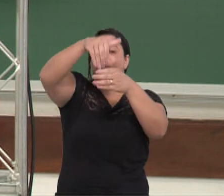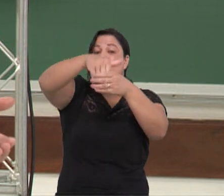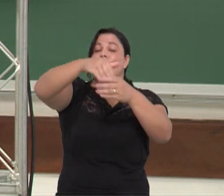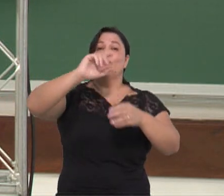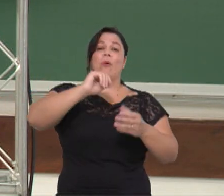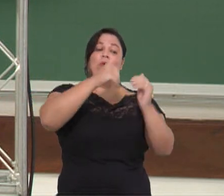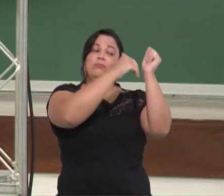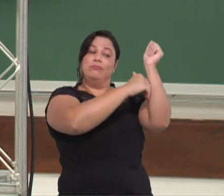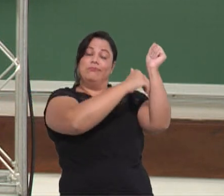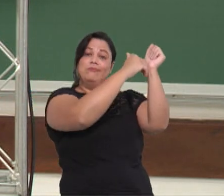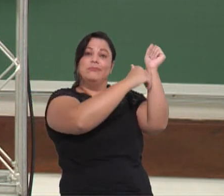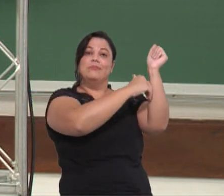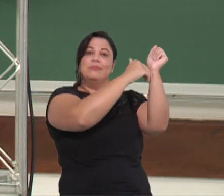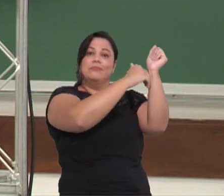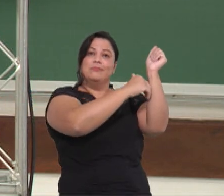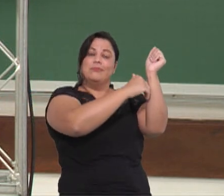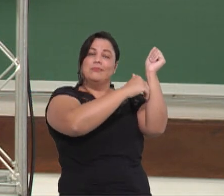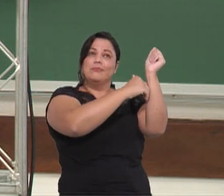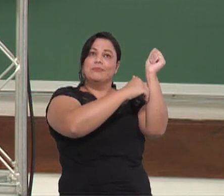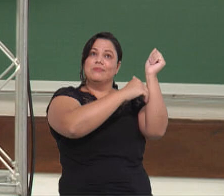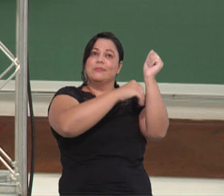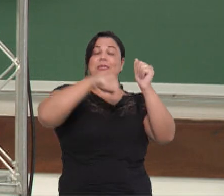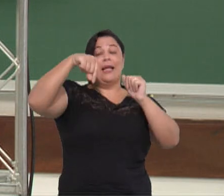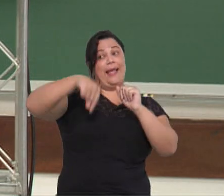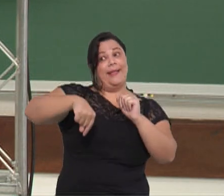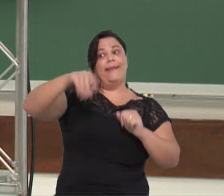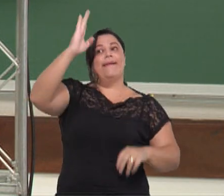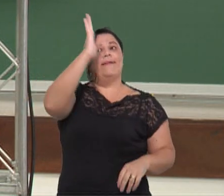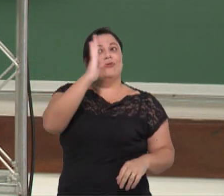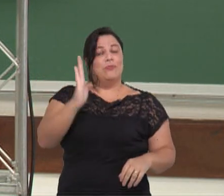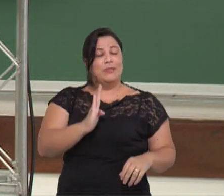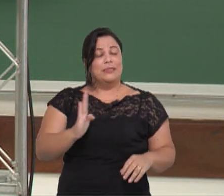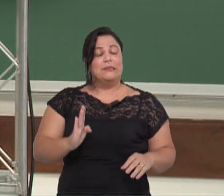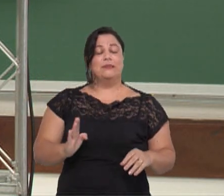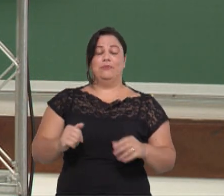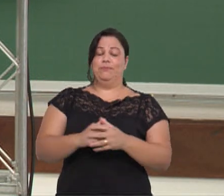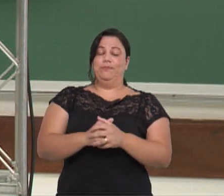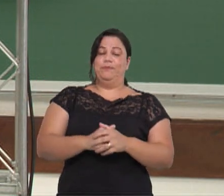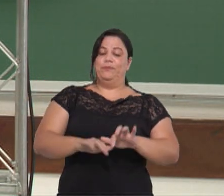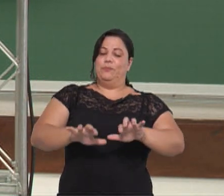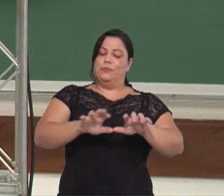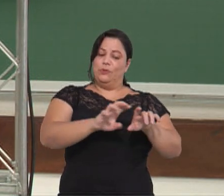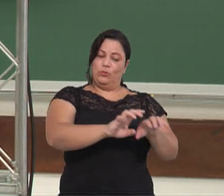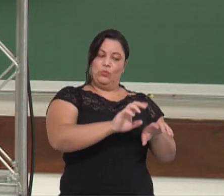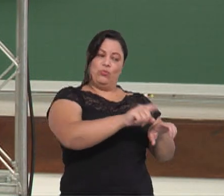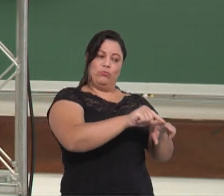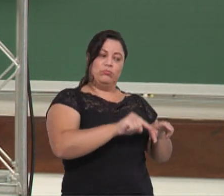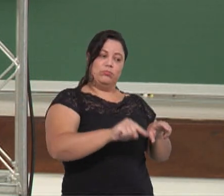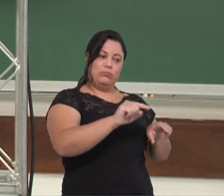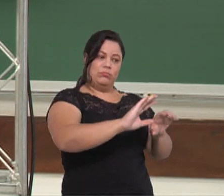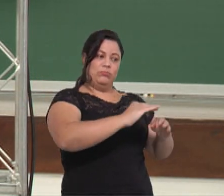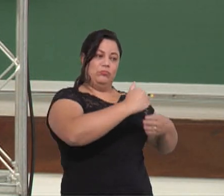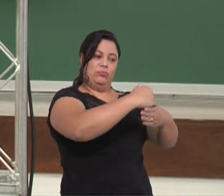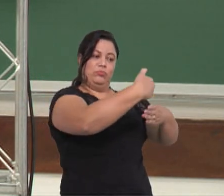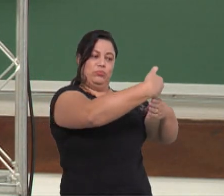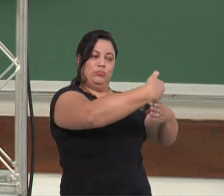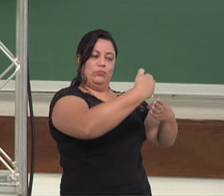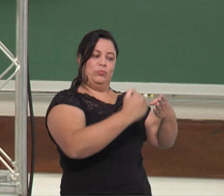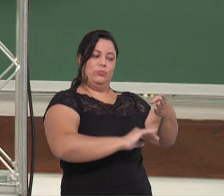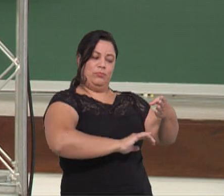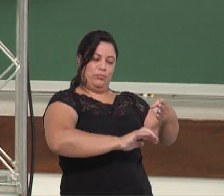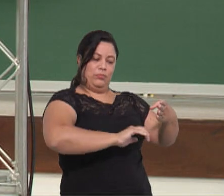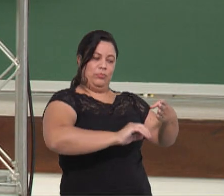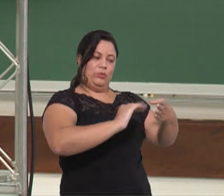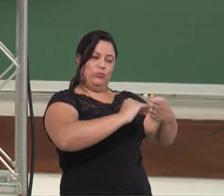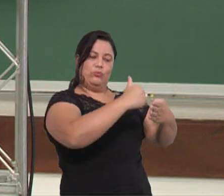no caso do Brasil, com a urna eletrônica, nos permite colocar no